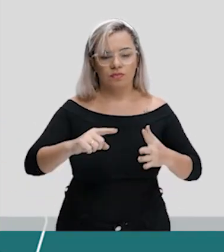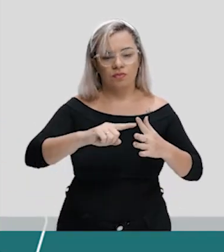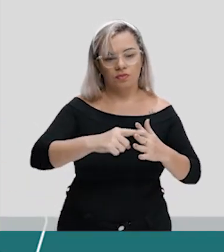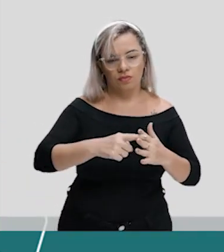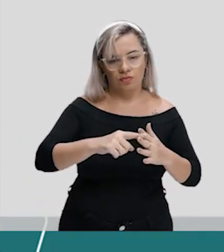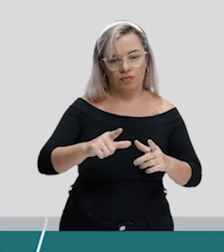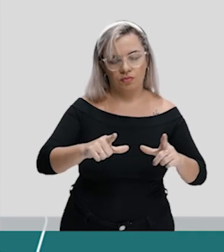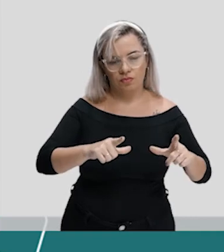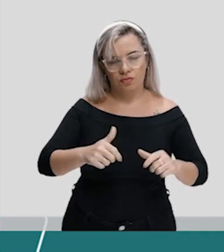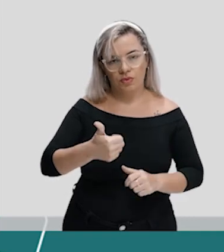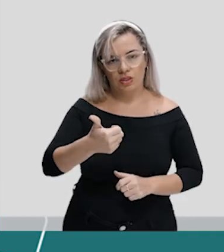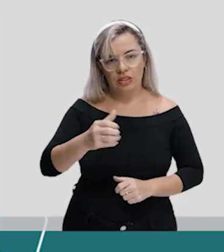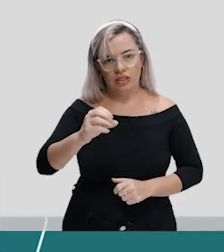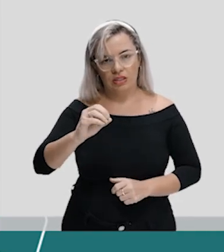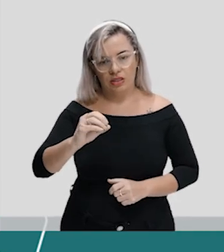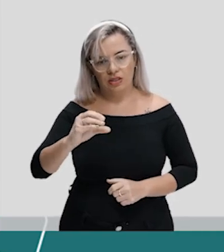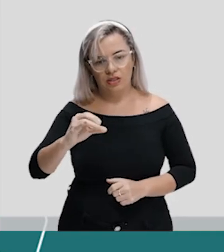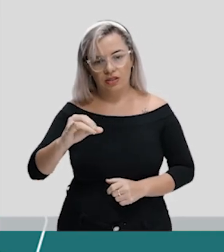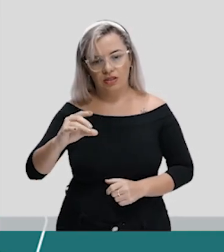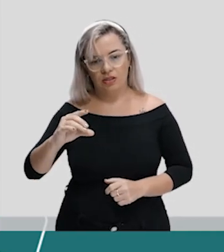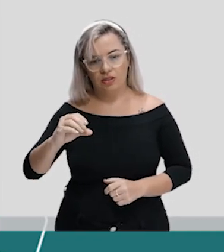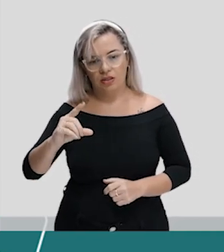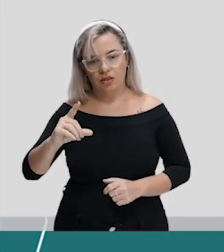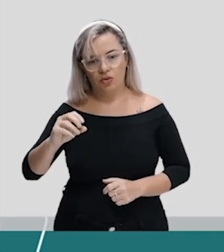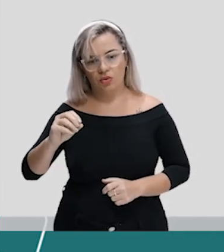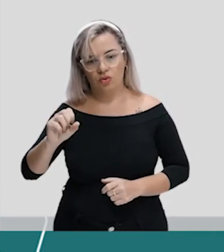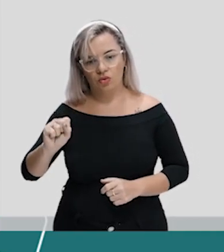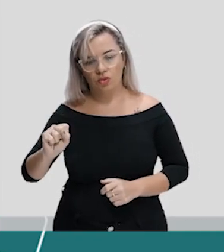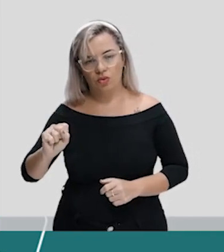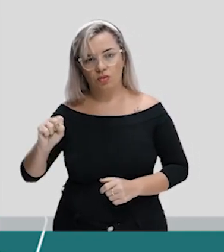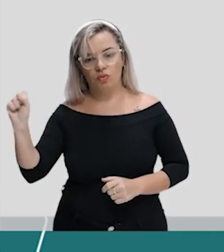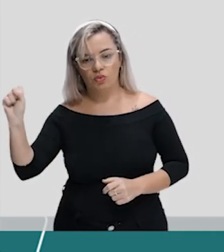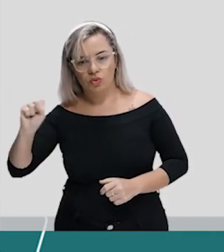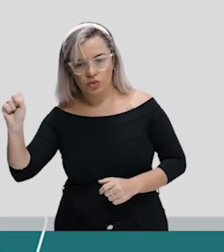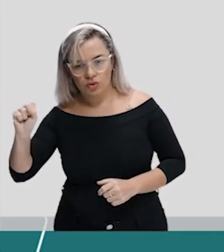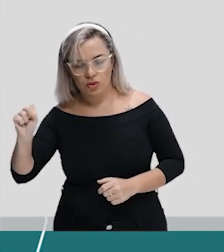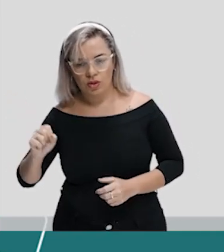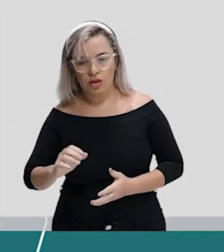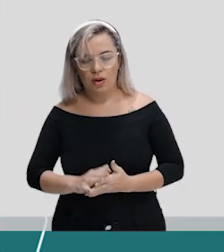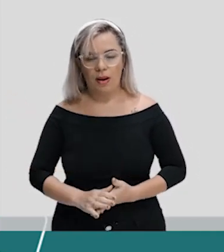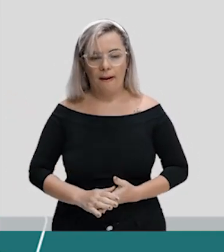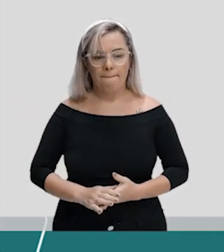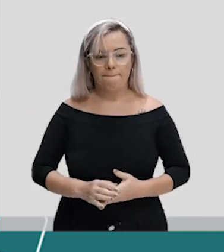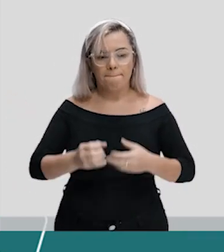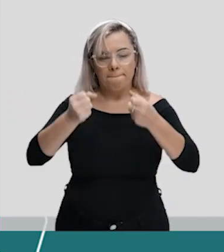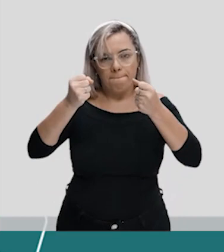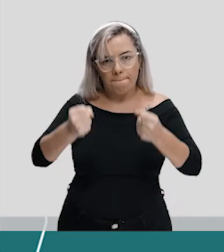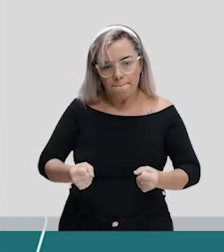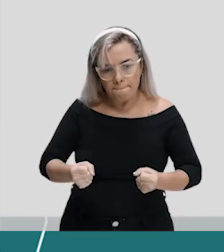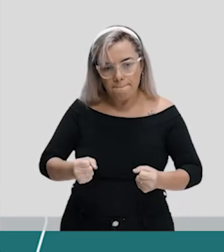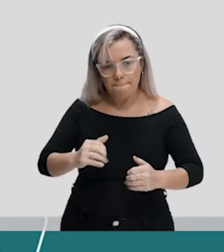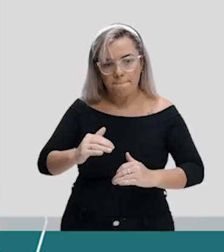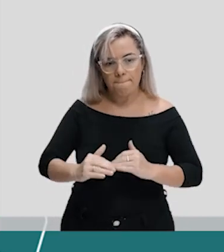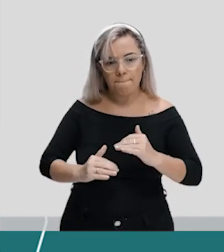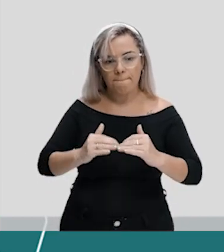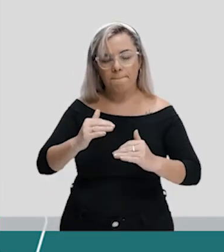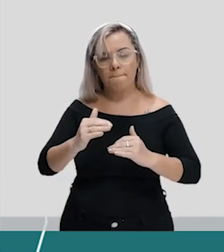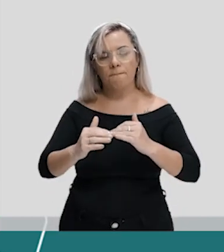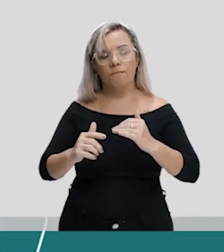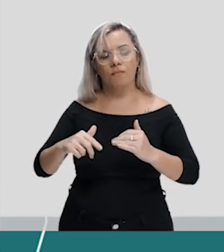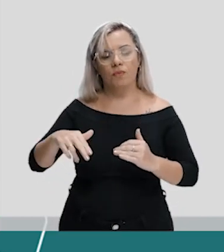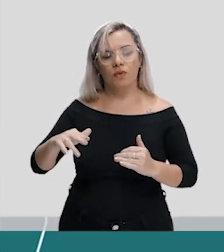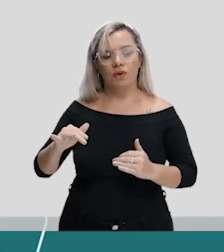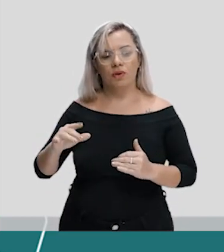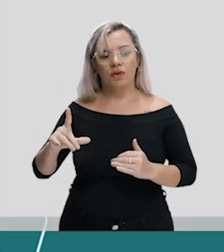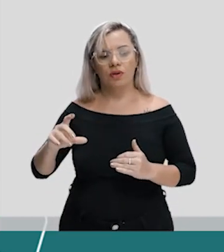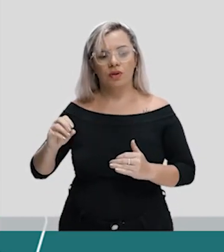máquina executa 10 ciclos por segundo, então a potência desenvolvida em